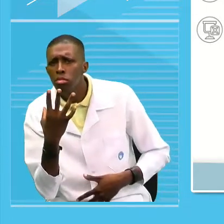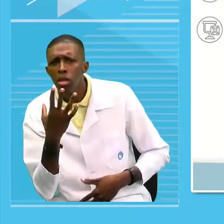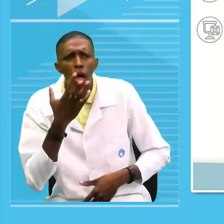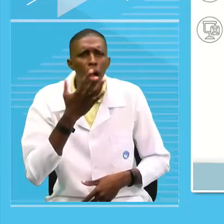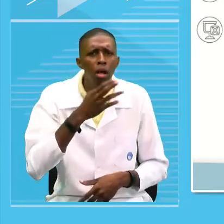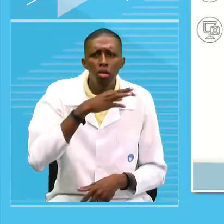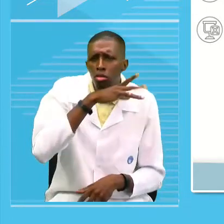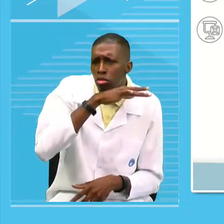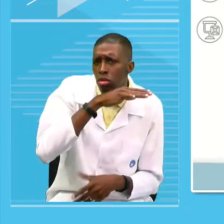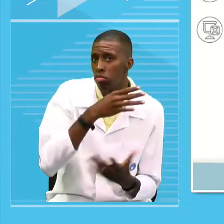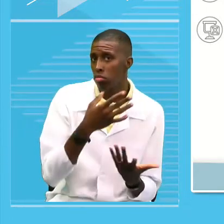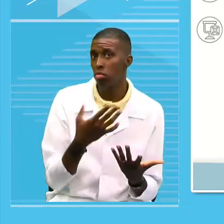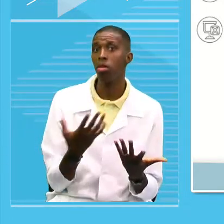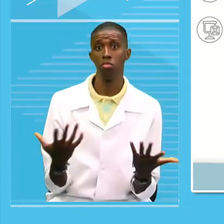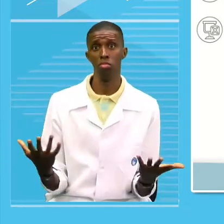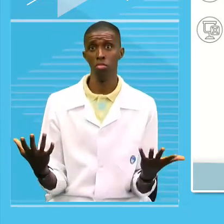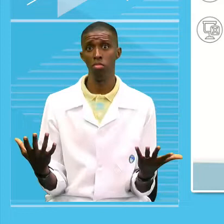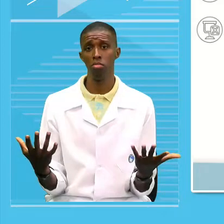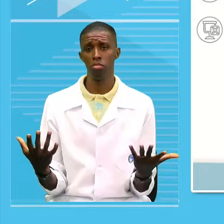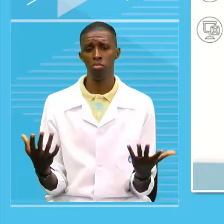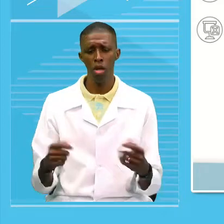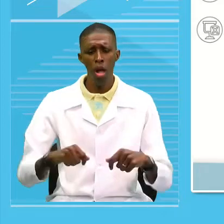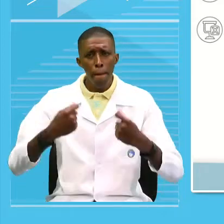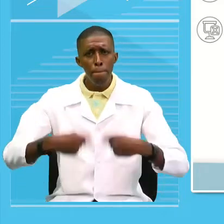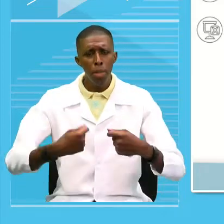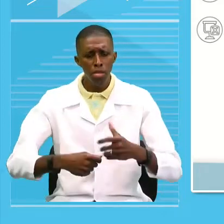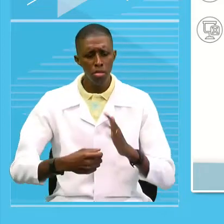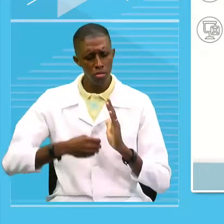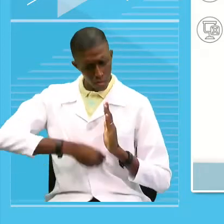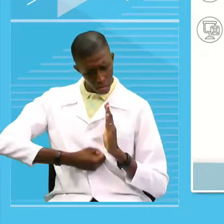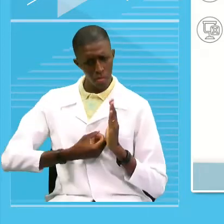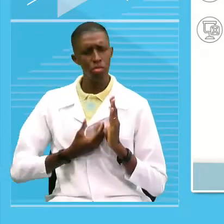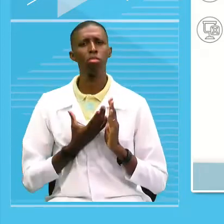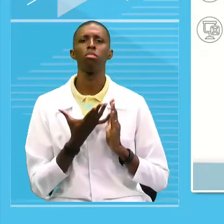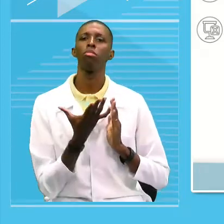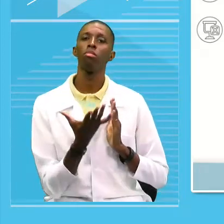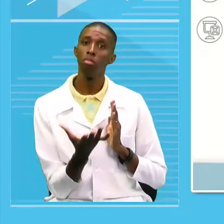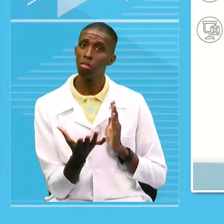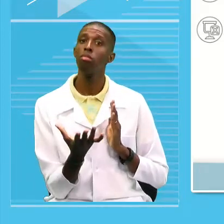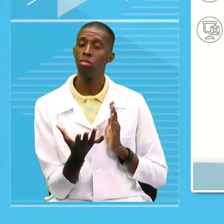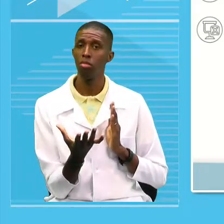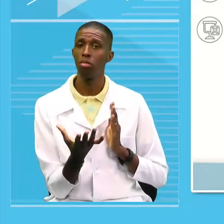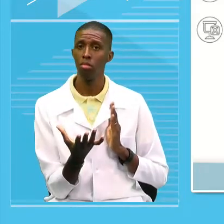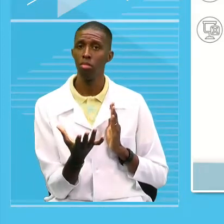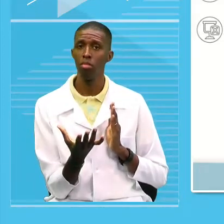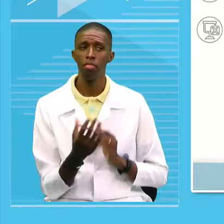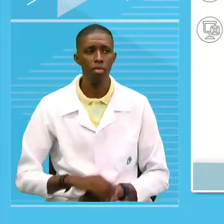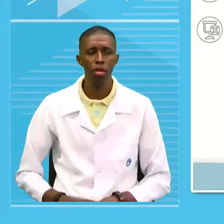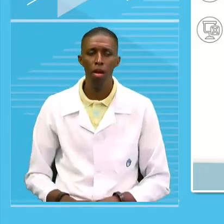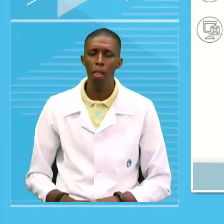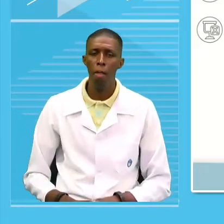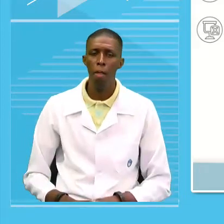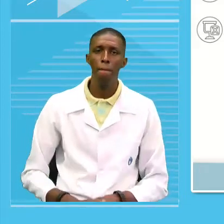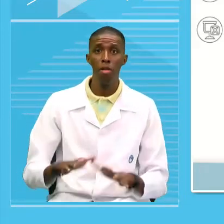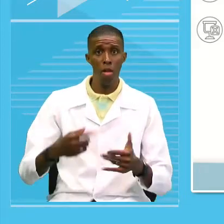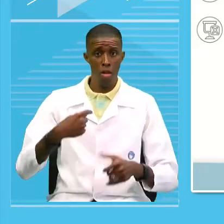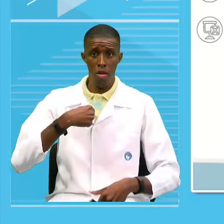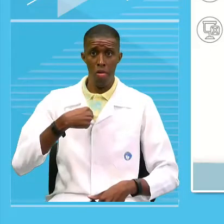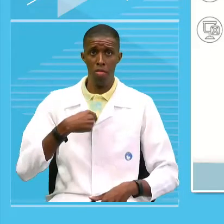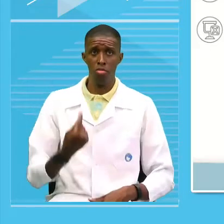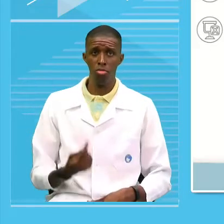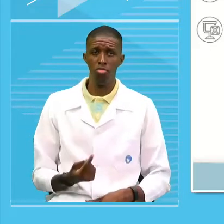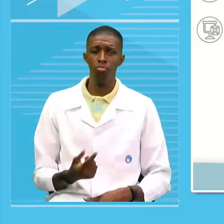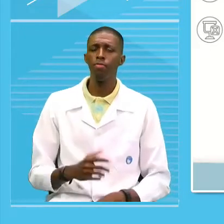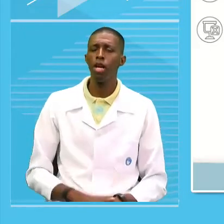gente era do mesmo jeito quando eu tava lá no ensino médio era a estudante mais das humanas né gente não é à toa que